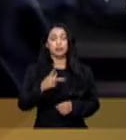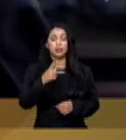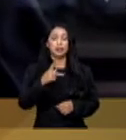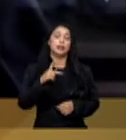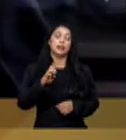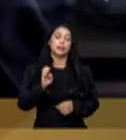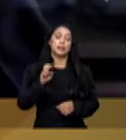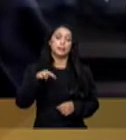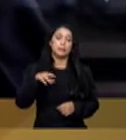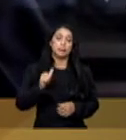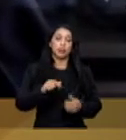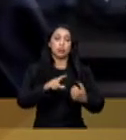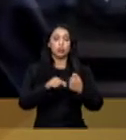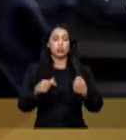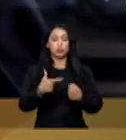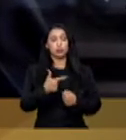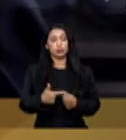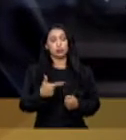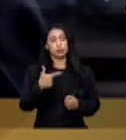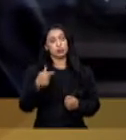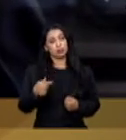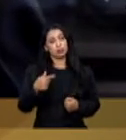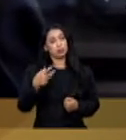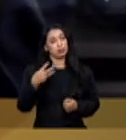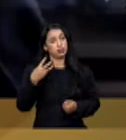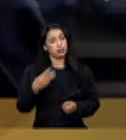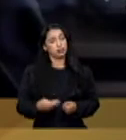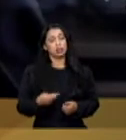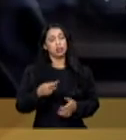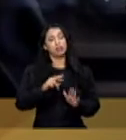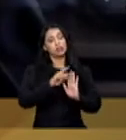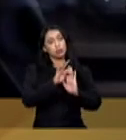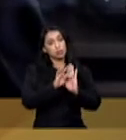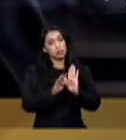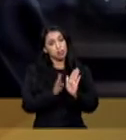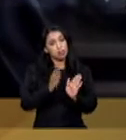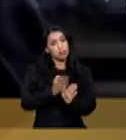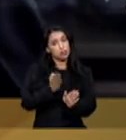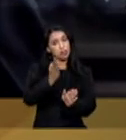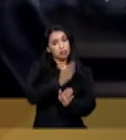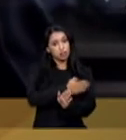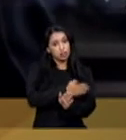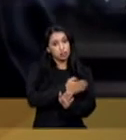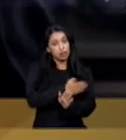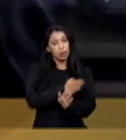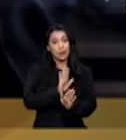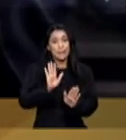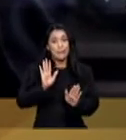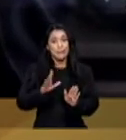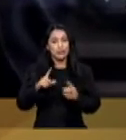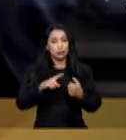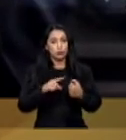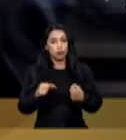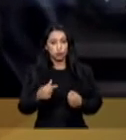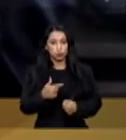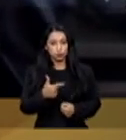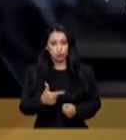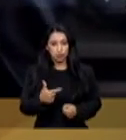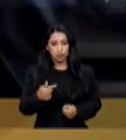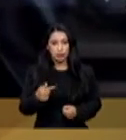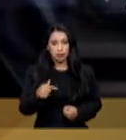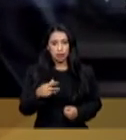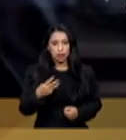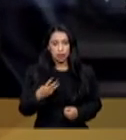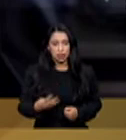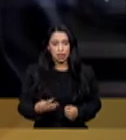artigo 273 na redação anterior. Mas é que o artigo